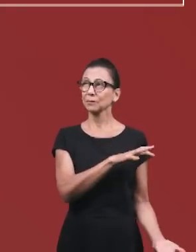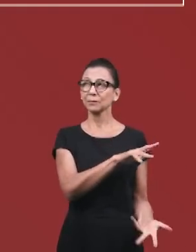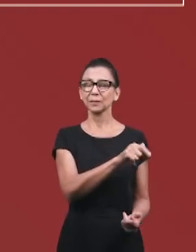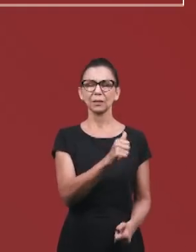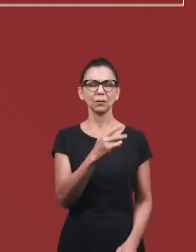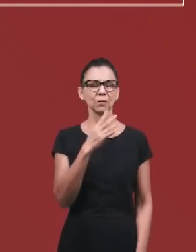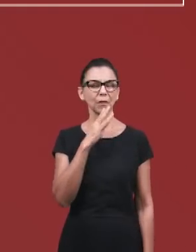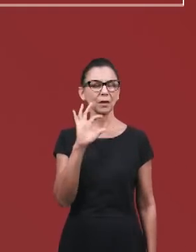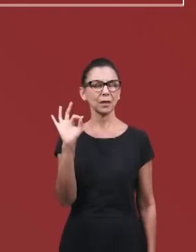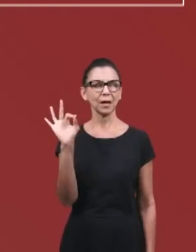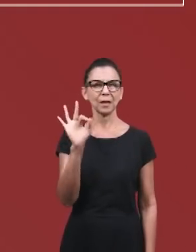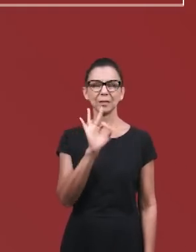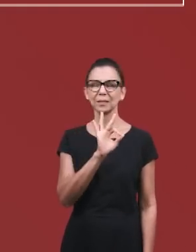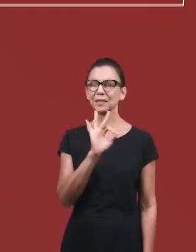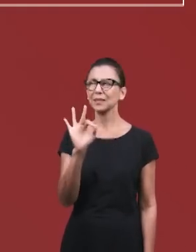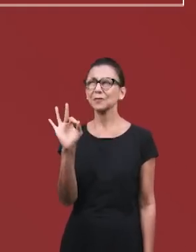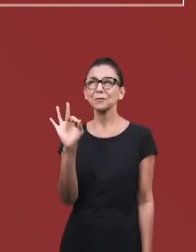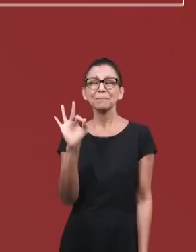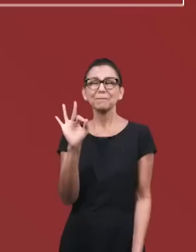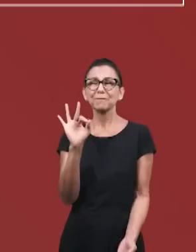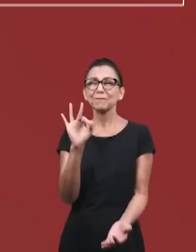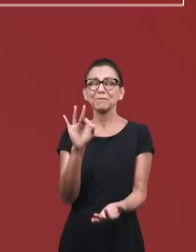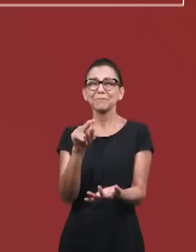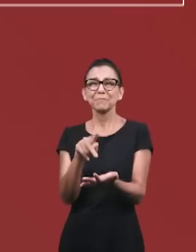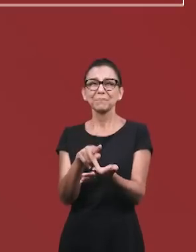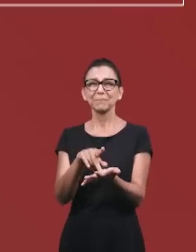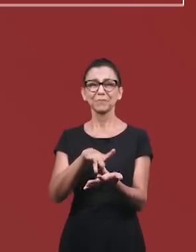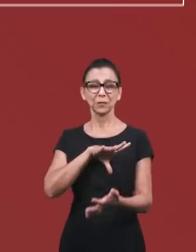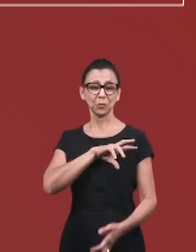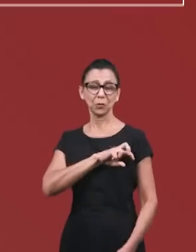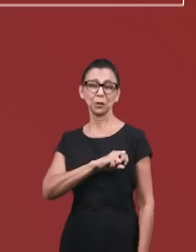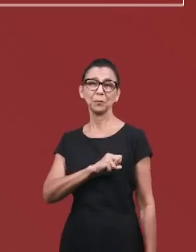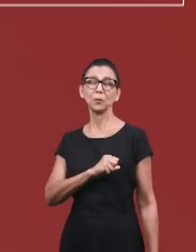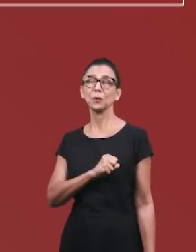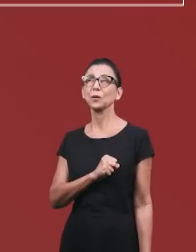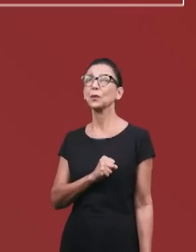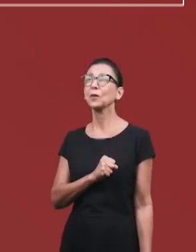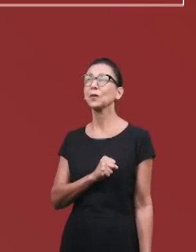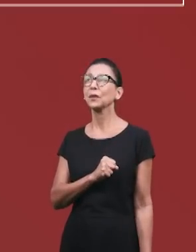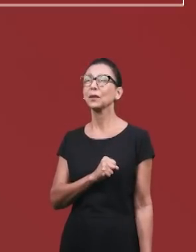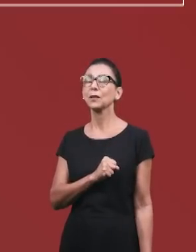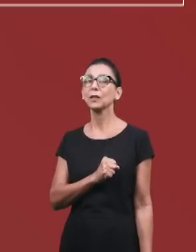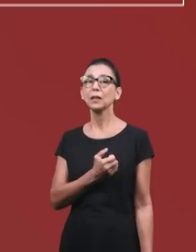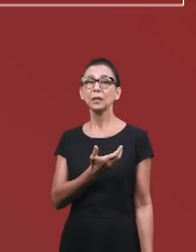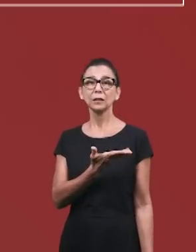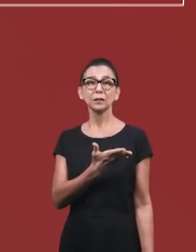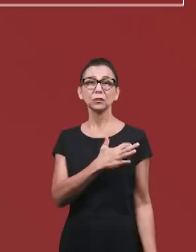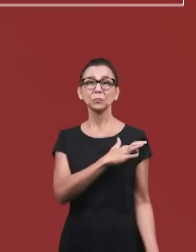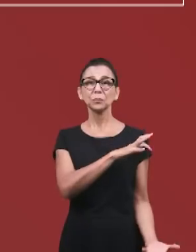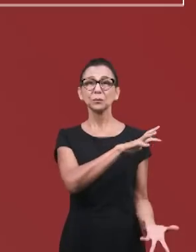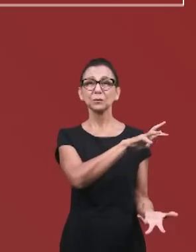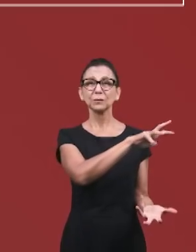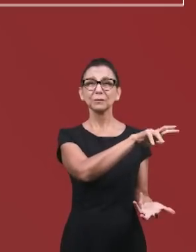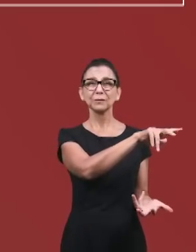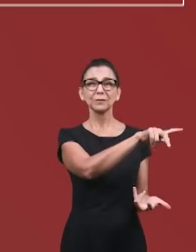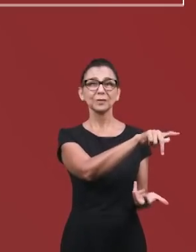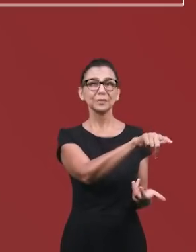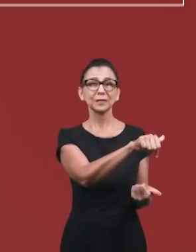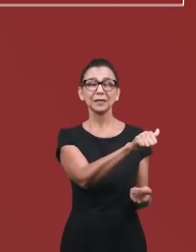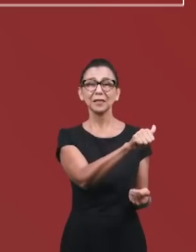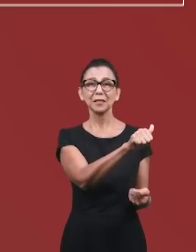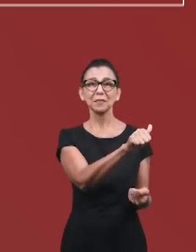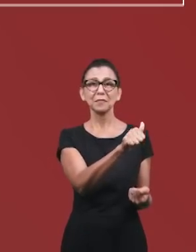mundo não conhece o que é amor. Este mundo